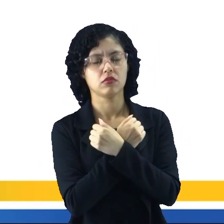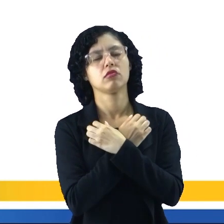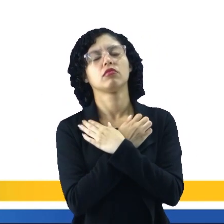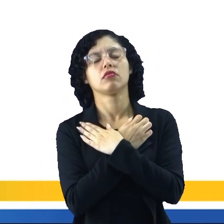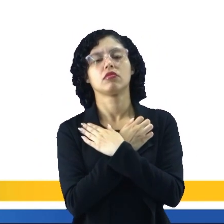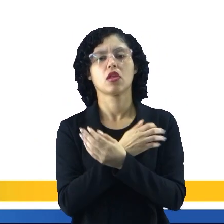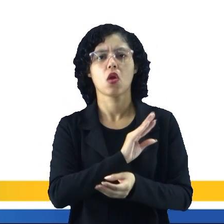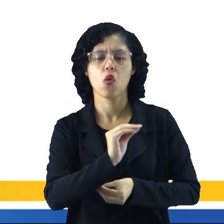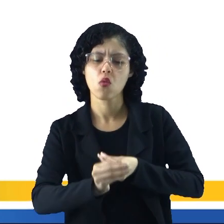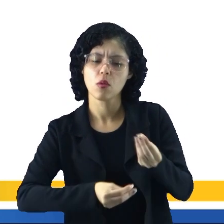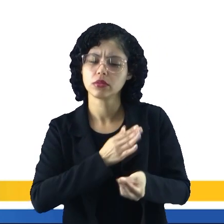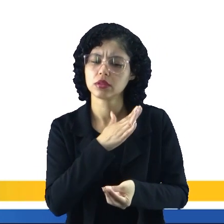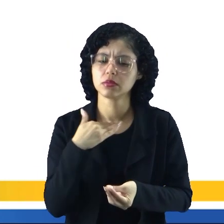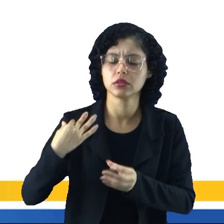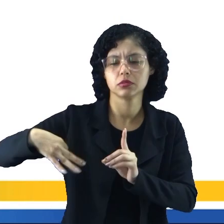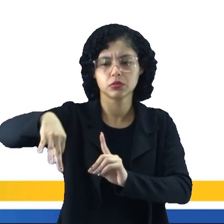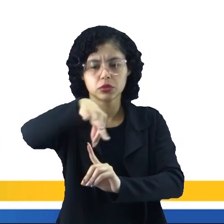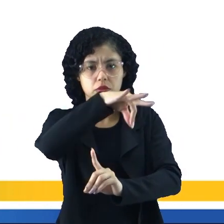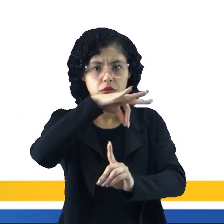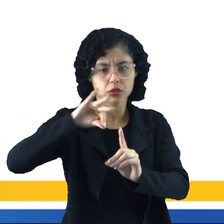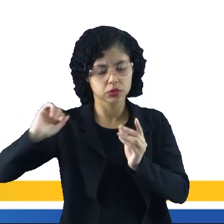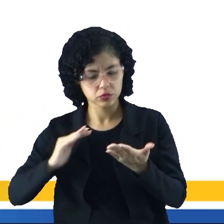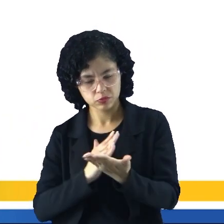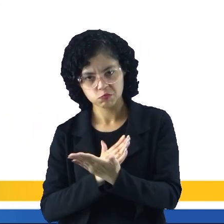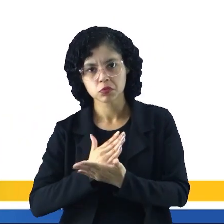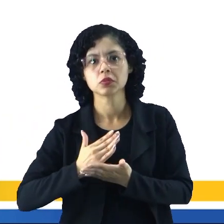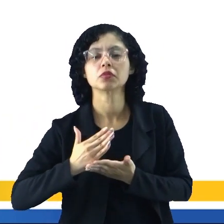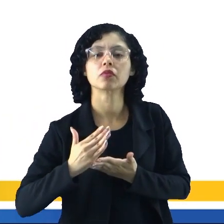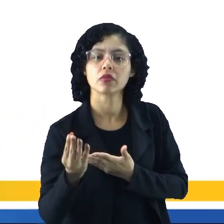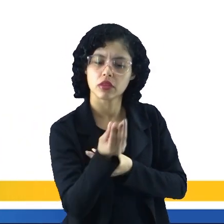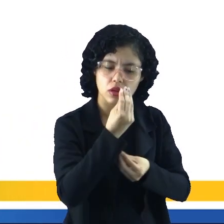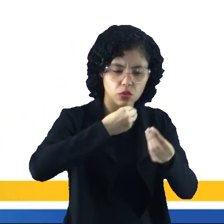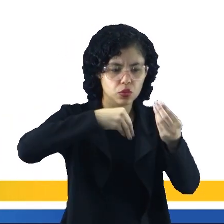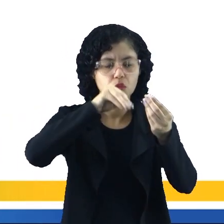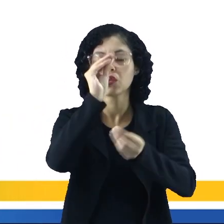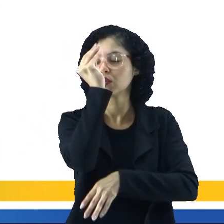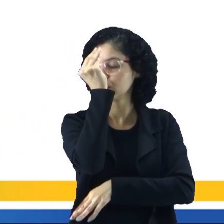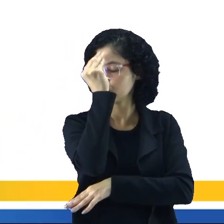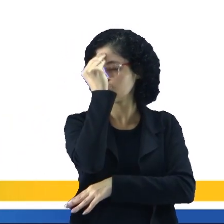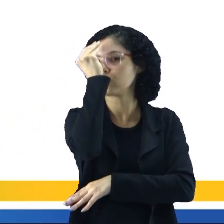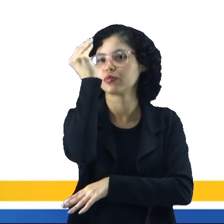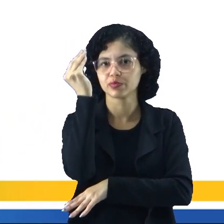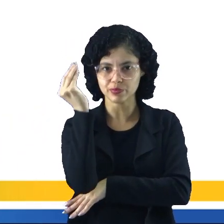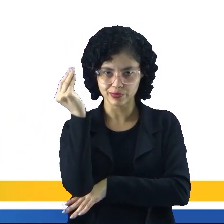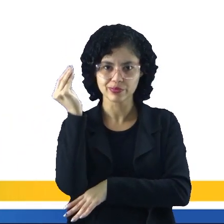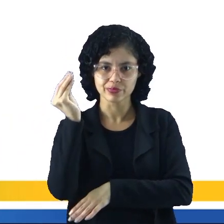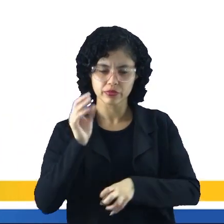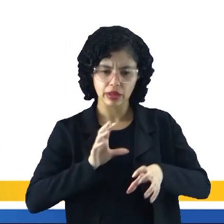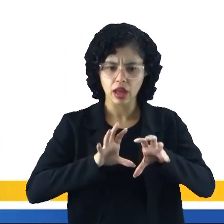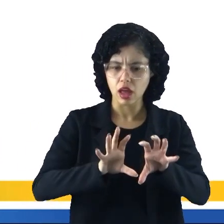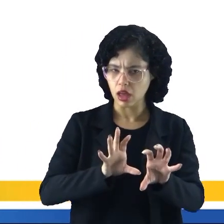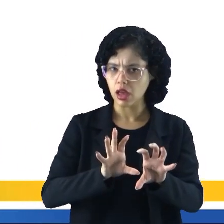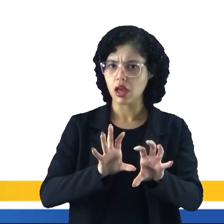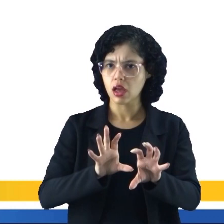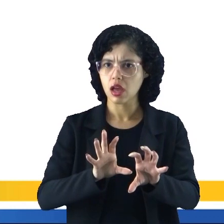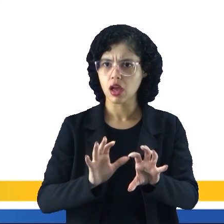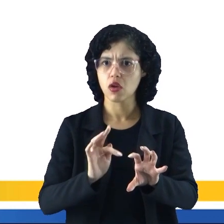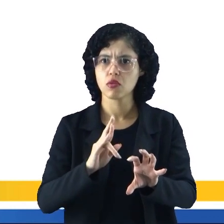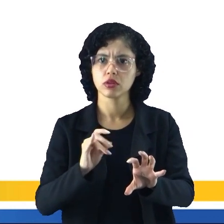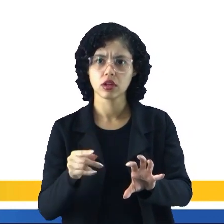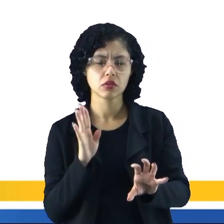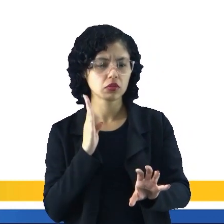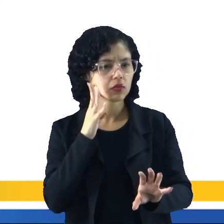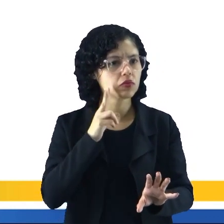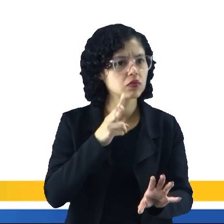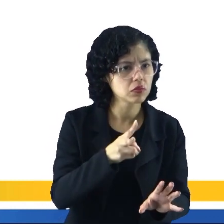morte espiritualizasse tudo iniciou-se e beijou a na testa foi nesse momento que Fortunato chegou